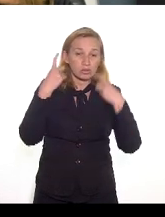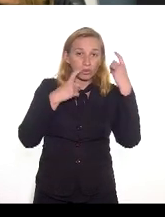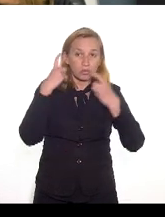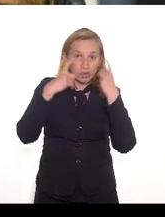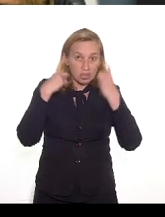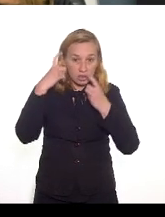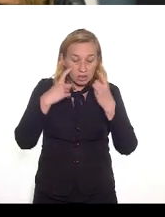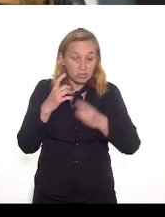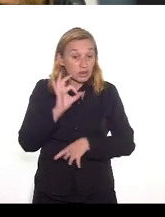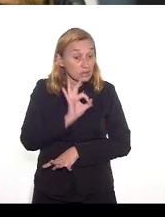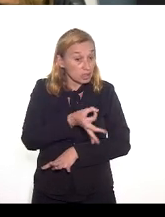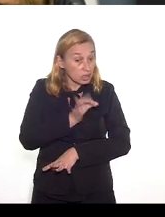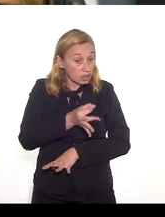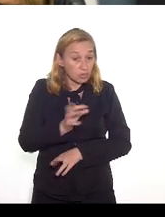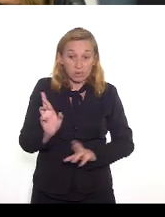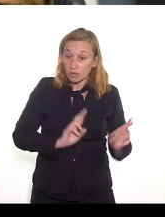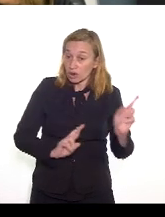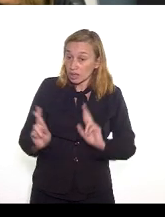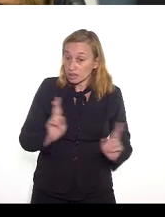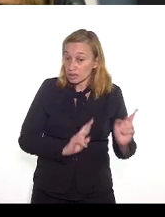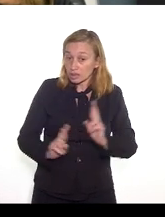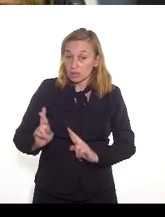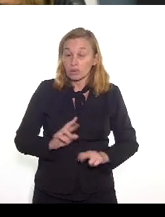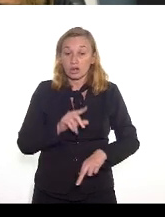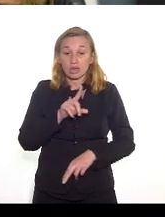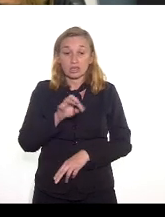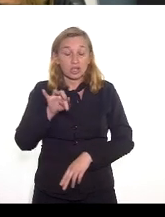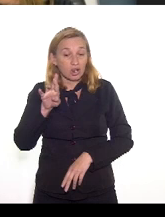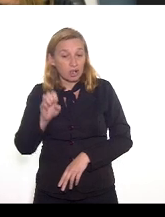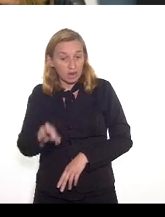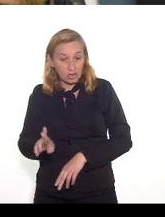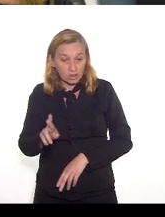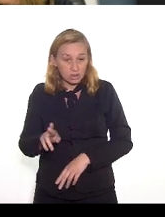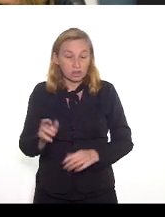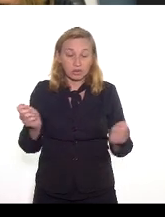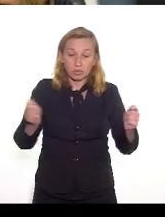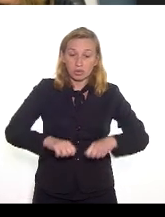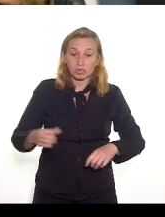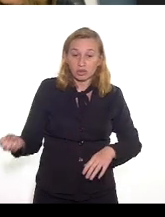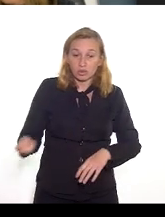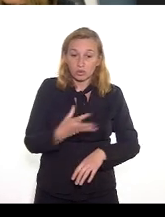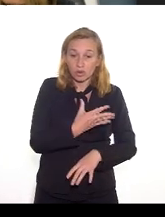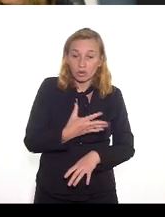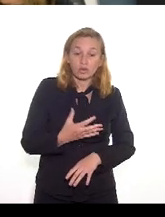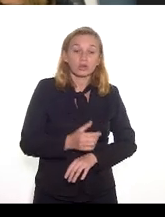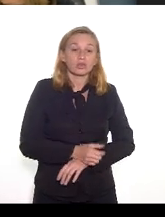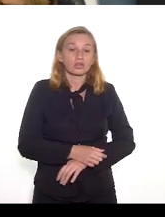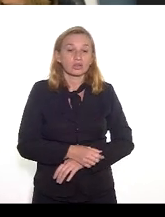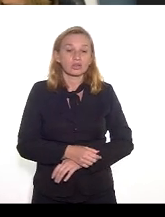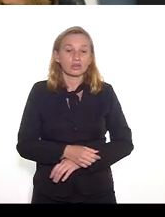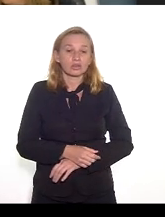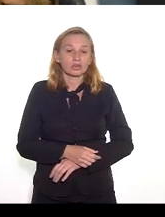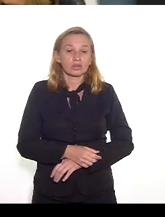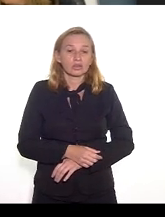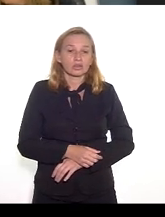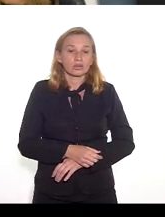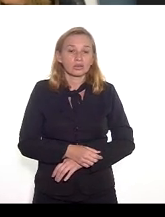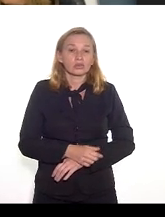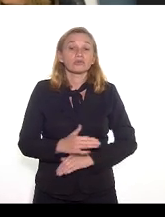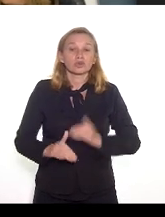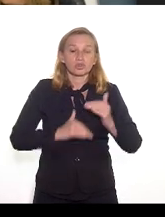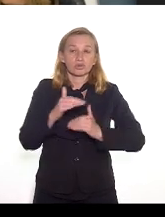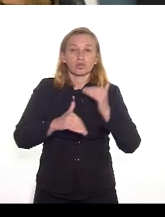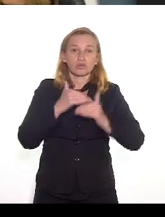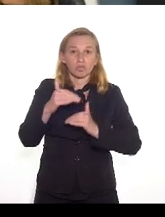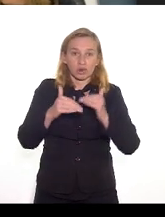preocupação justamente com relação a esse cluster, a essa nova possibilidade, né, essa nova abertura de possibilidade de